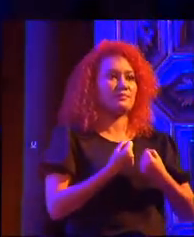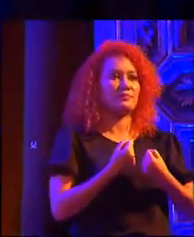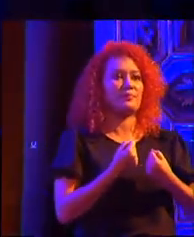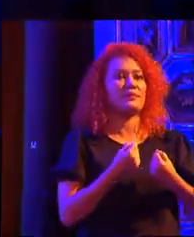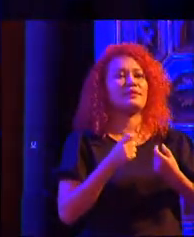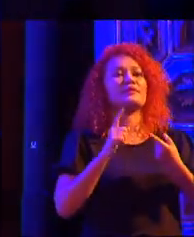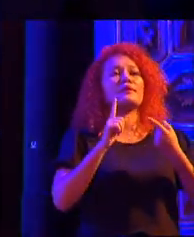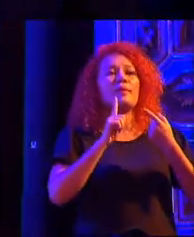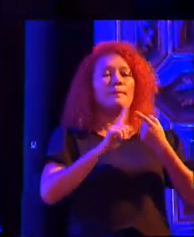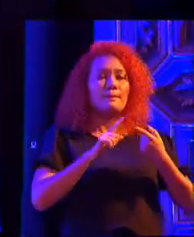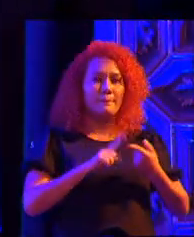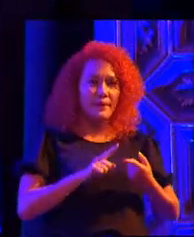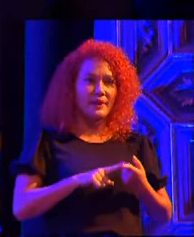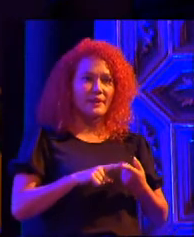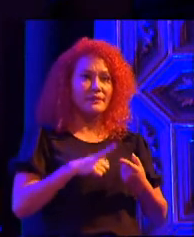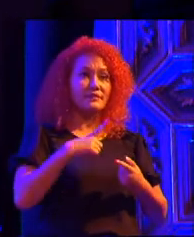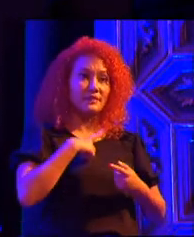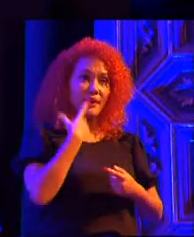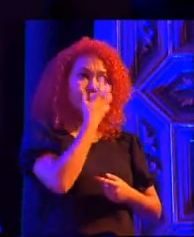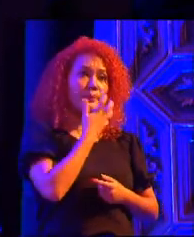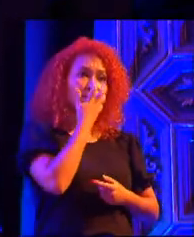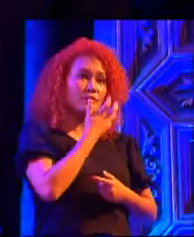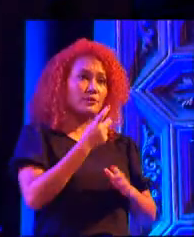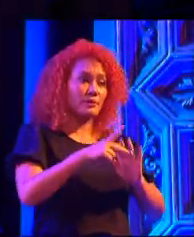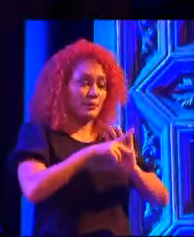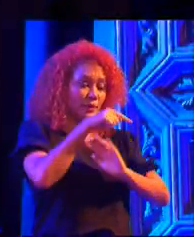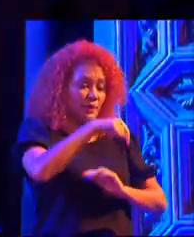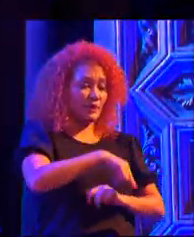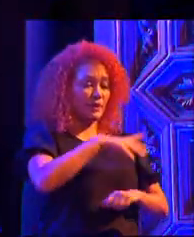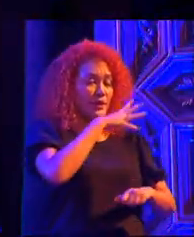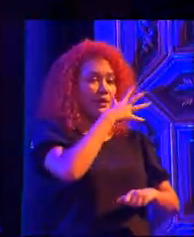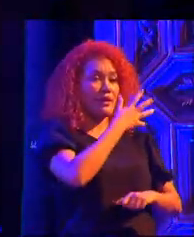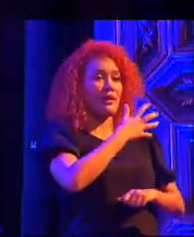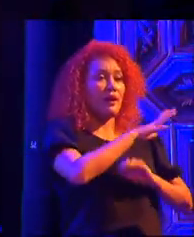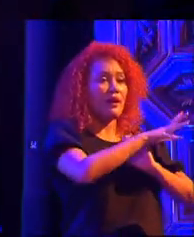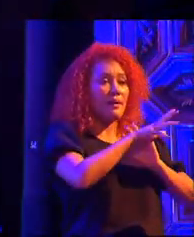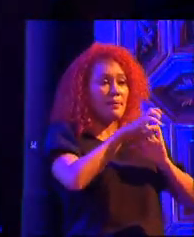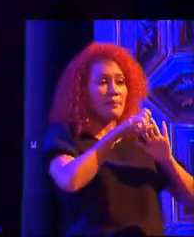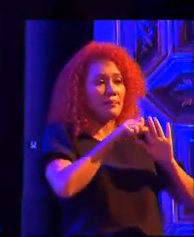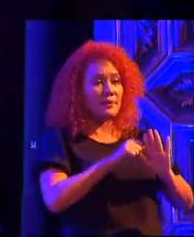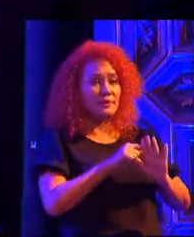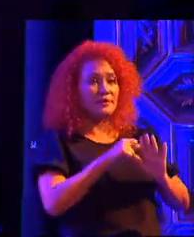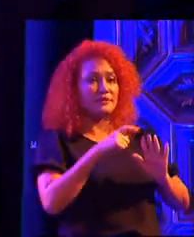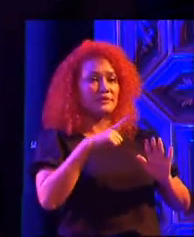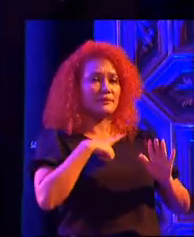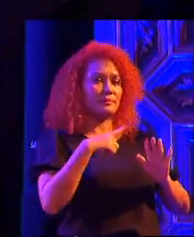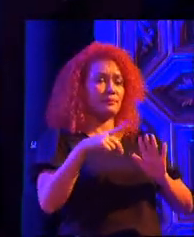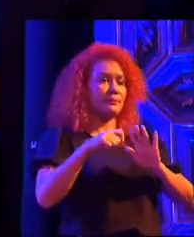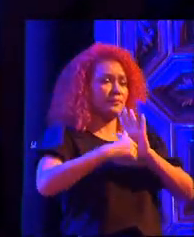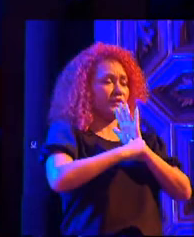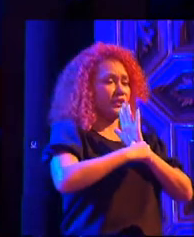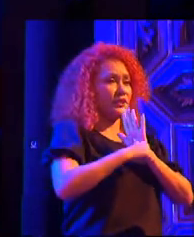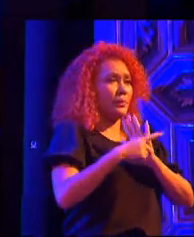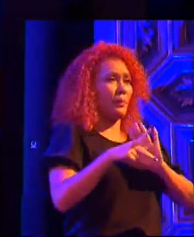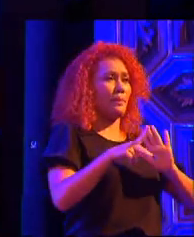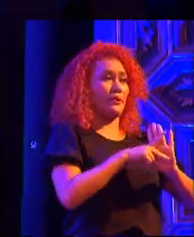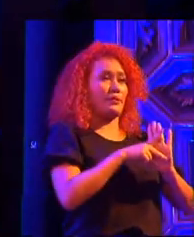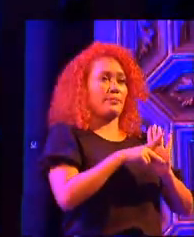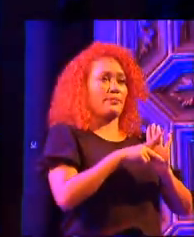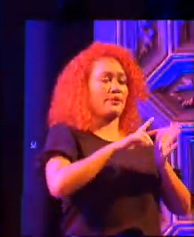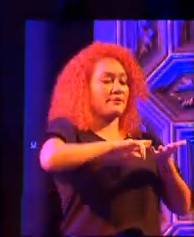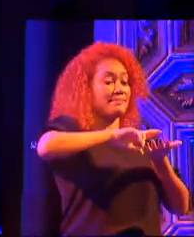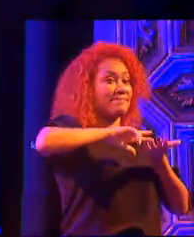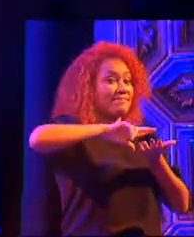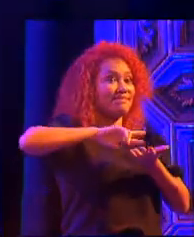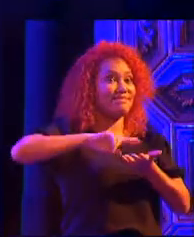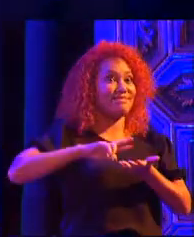Podemos sim dizer que existe uma música instrumental amazônica e que se destaca pela sua identidade única e diversa. Olha